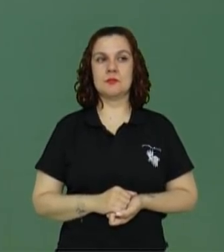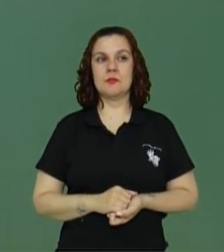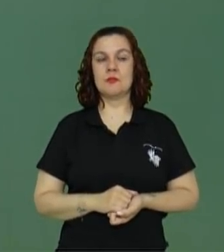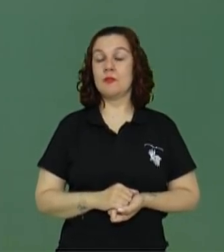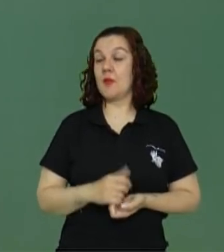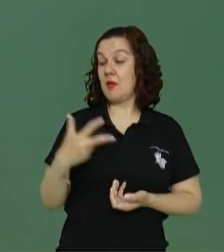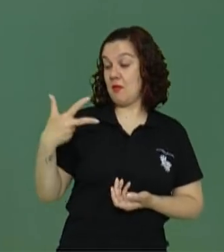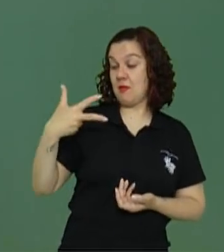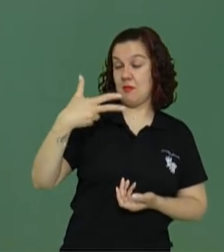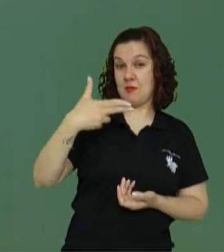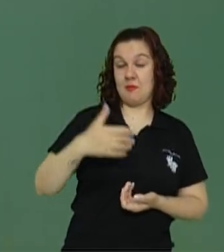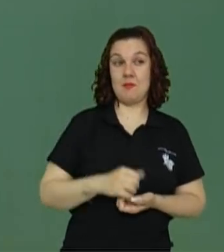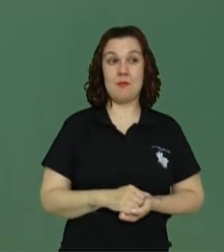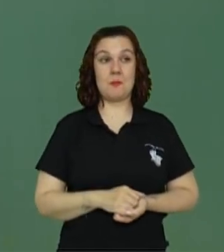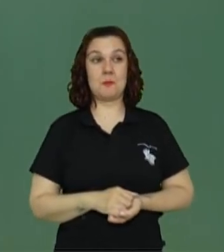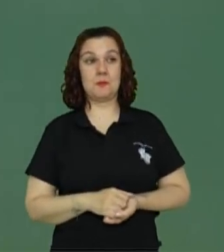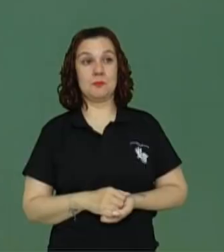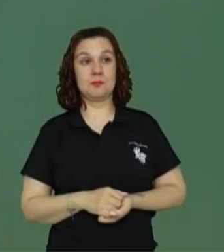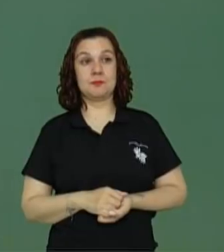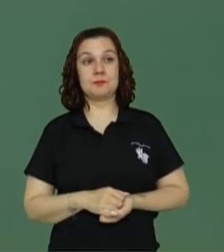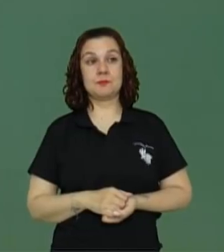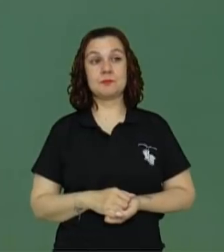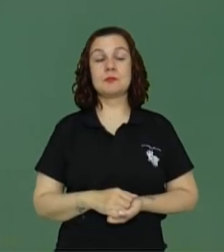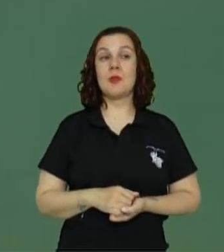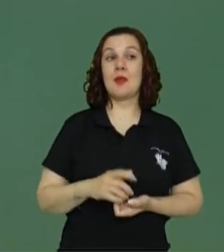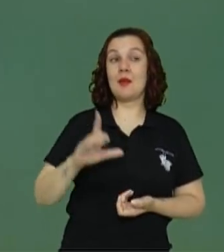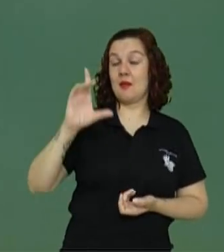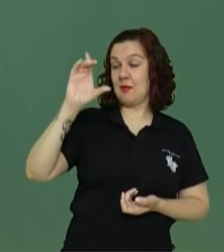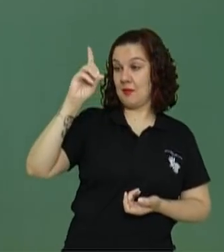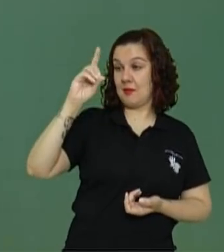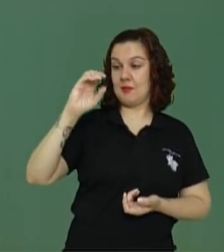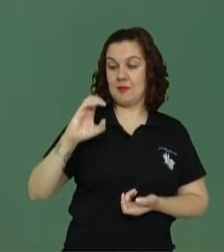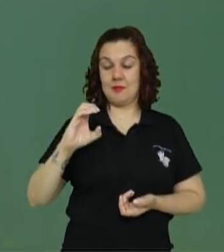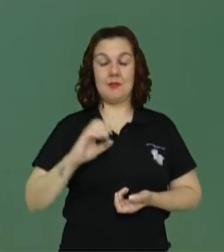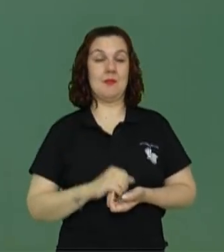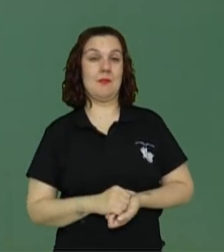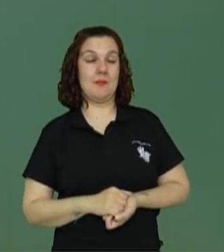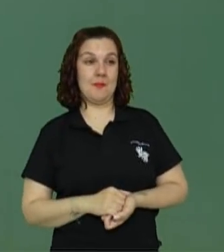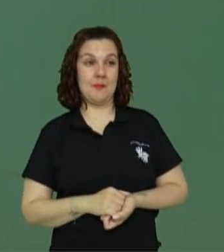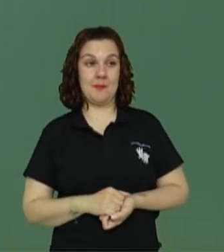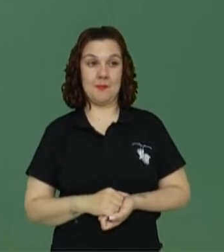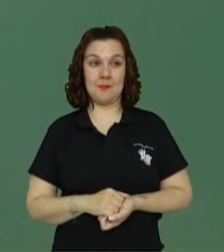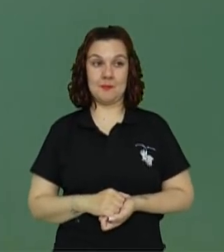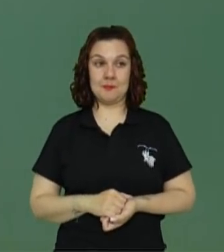é igual ou proporcional, DE